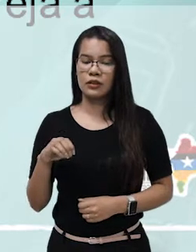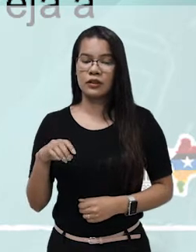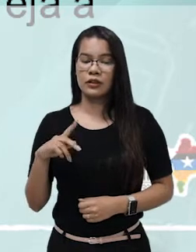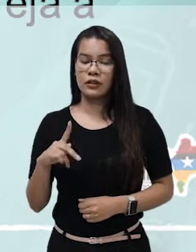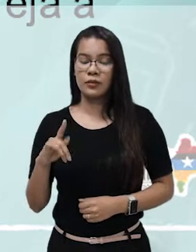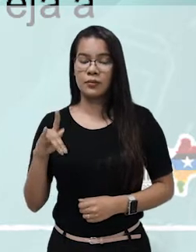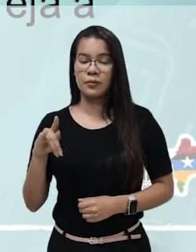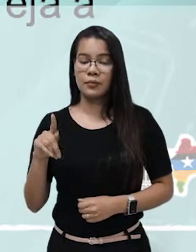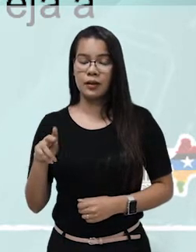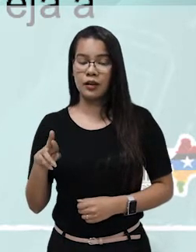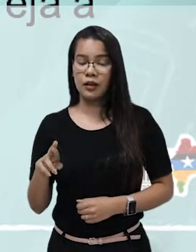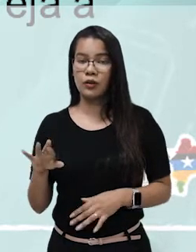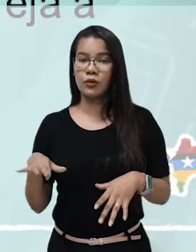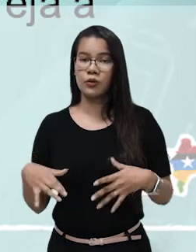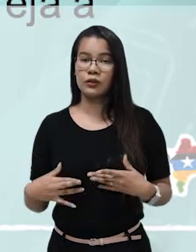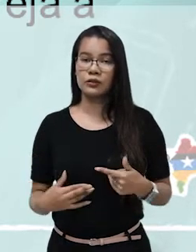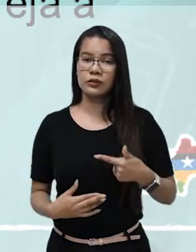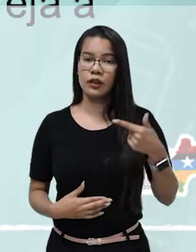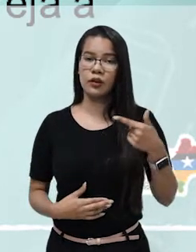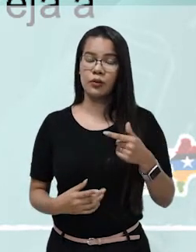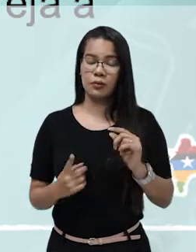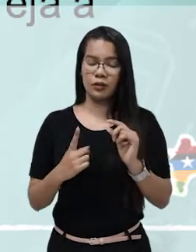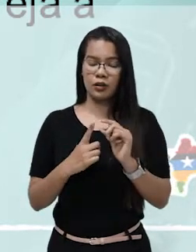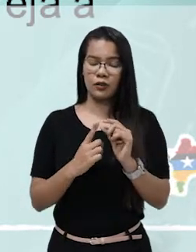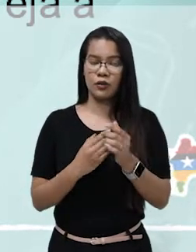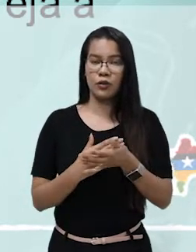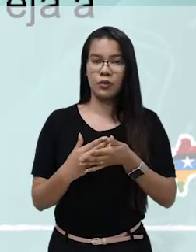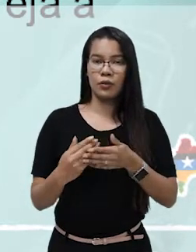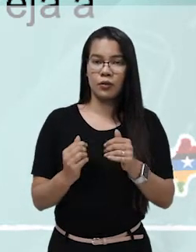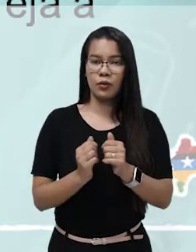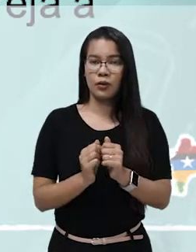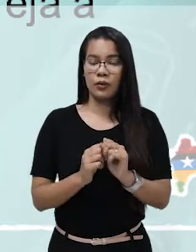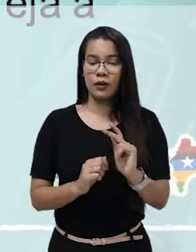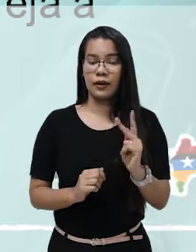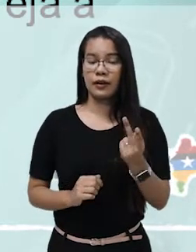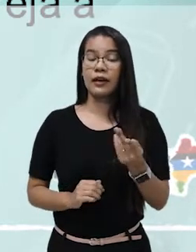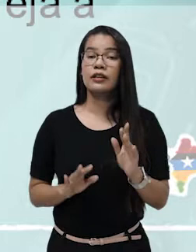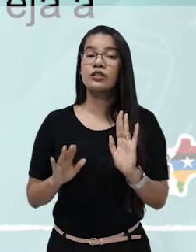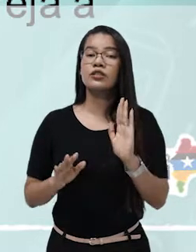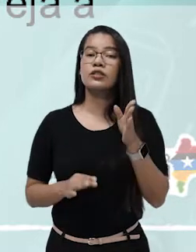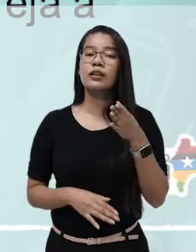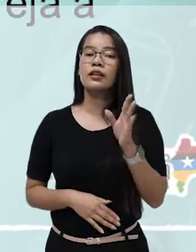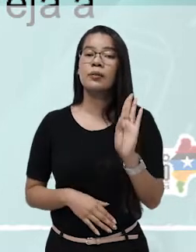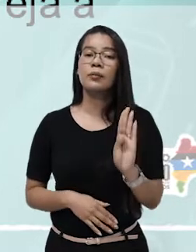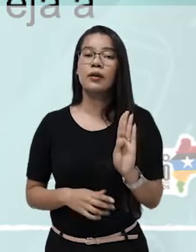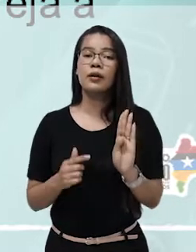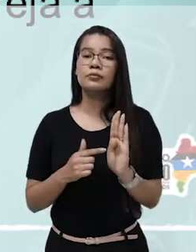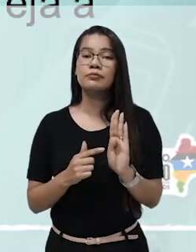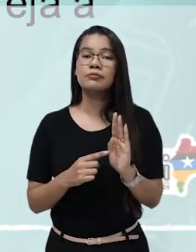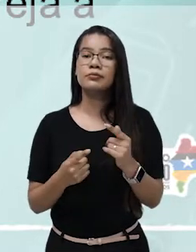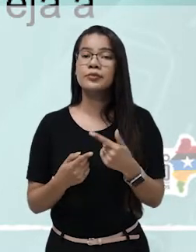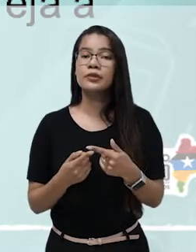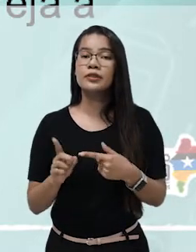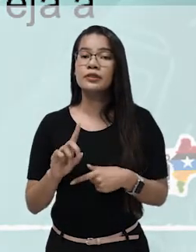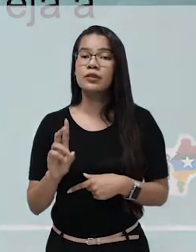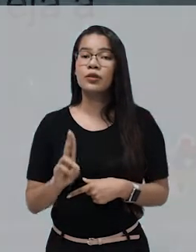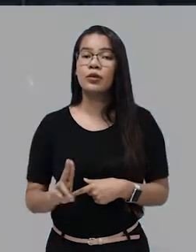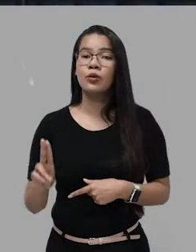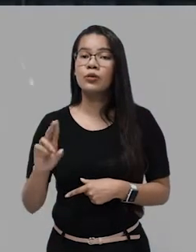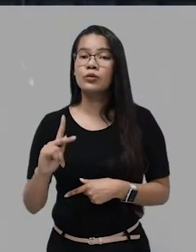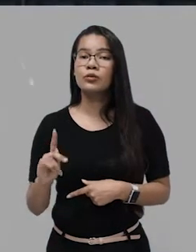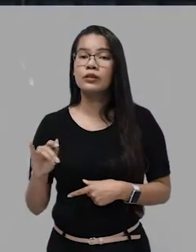com H. Na opção B, por que não se utiliza o hífen? Porque não se utiliza para unir consoantes diferentes.